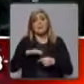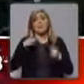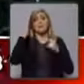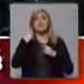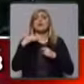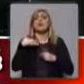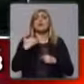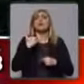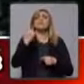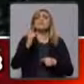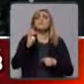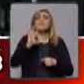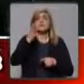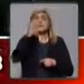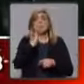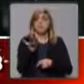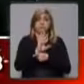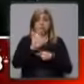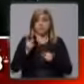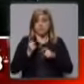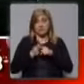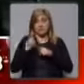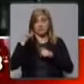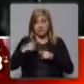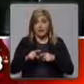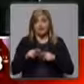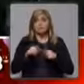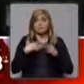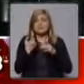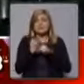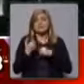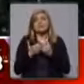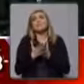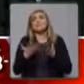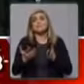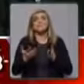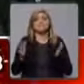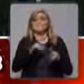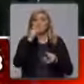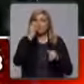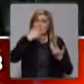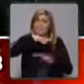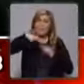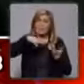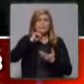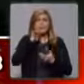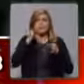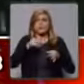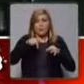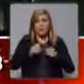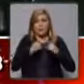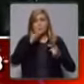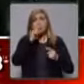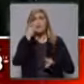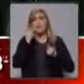que é que vem daí se, por exemplo, a Grécia tiver algumas concessões. Tudo isto está, de certo modo, ainda muito embrulhado. A reunião de hoje pode